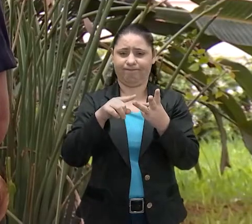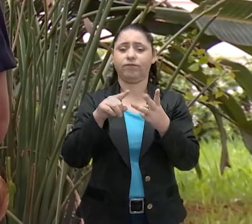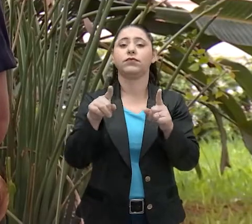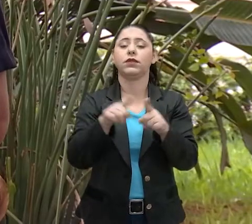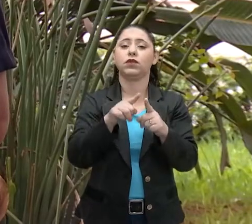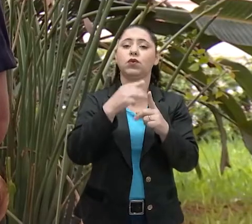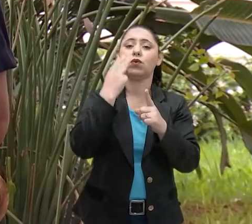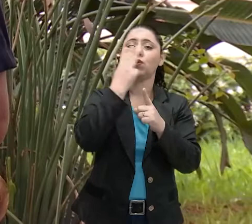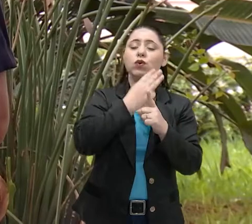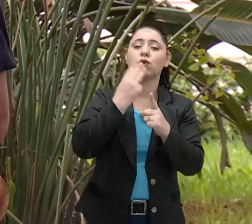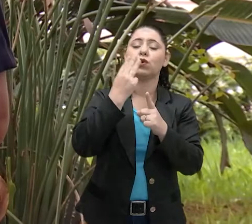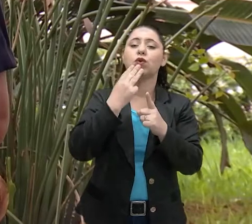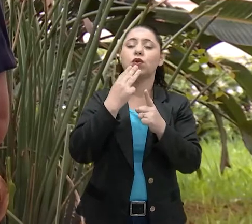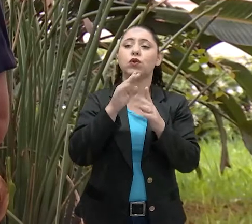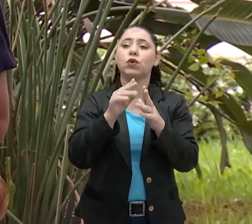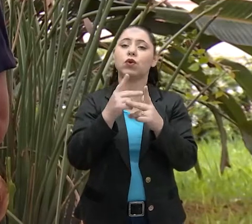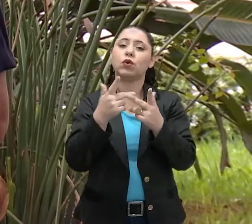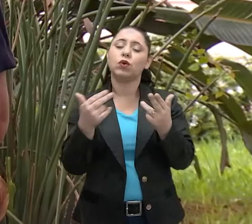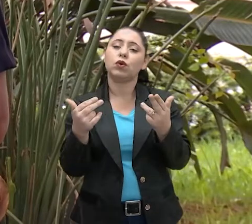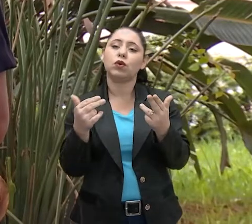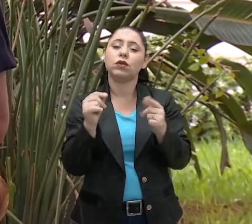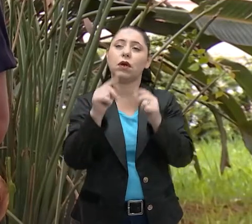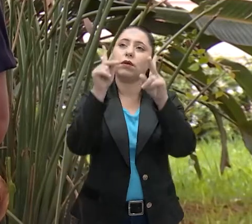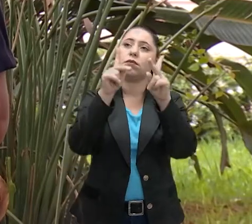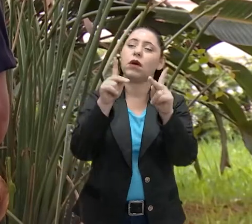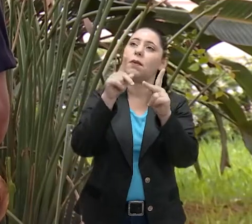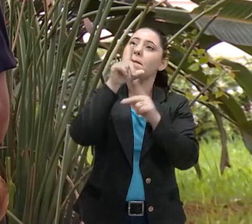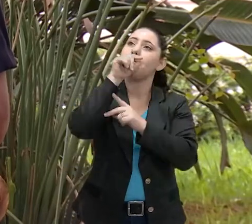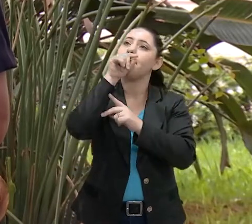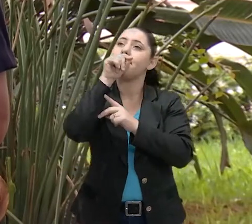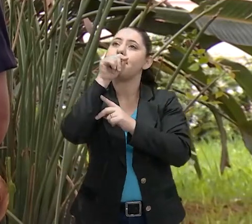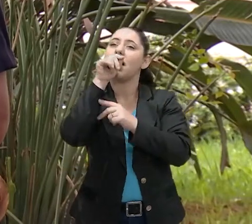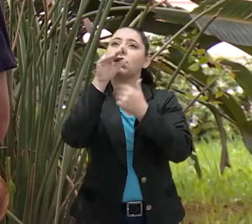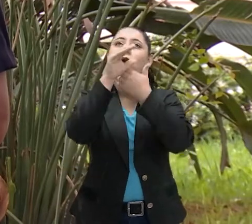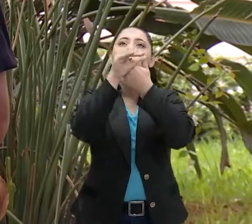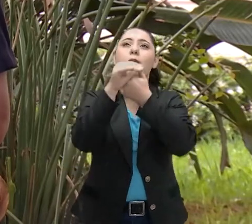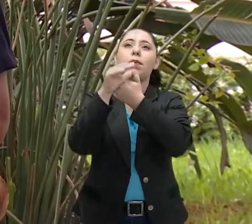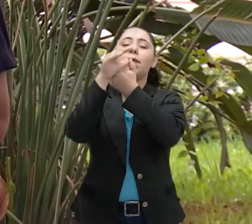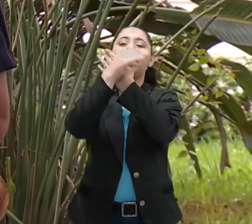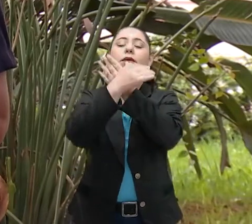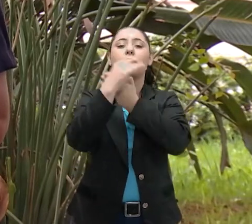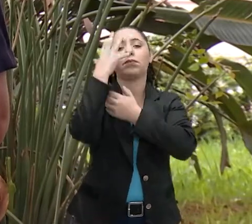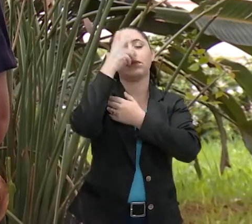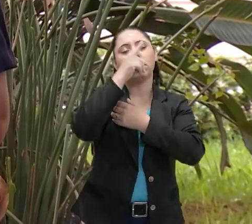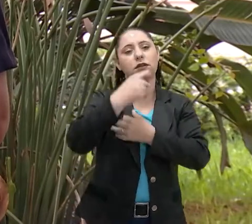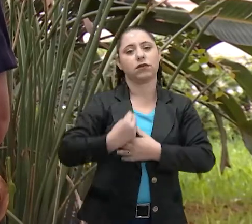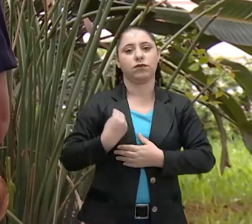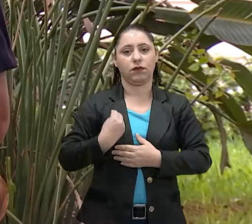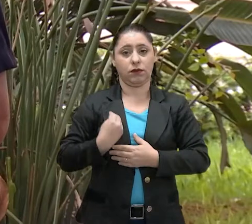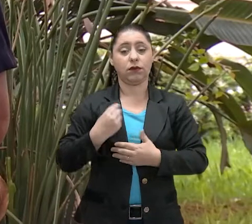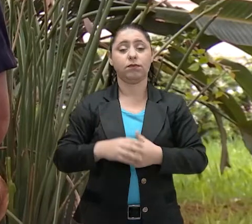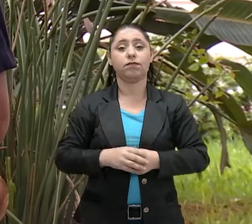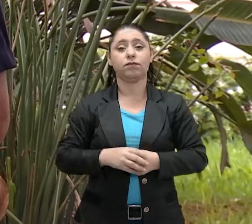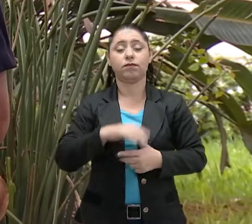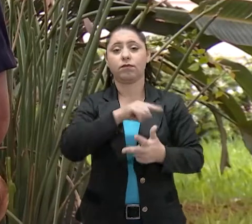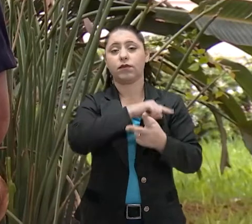então nos doces eu falo sobre coisas mais amenas, falo sobre pássaros e borboletas, essa coisa bonita da